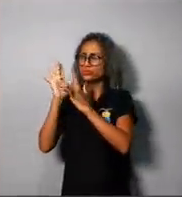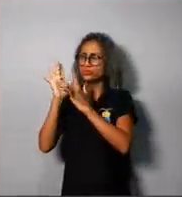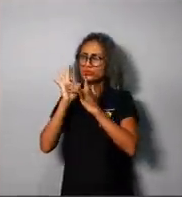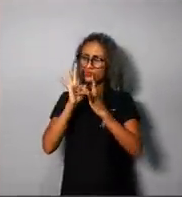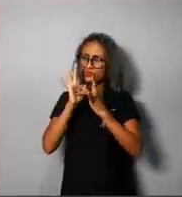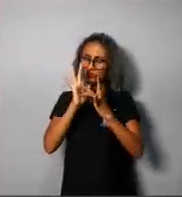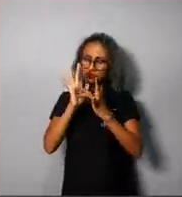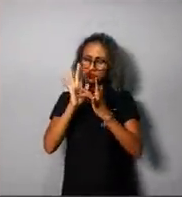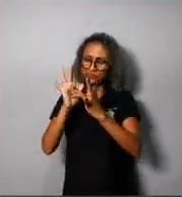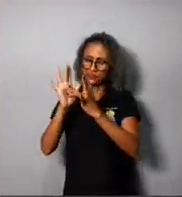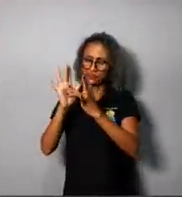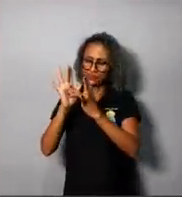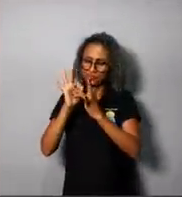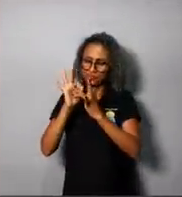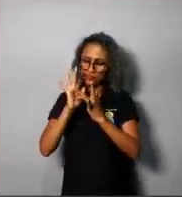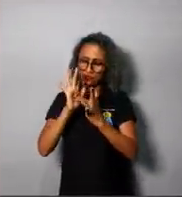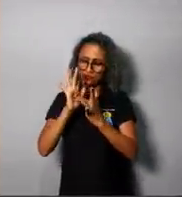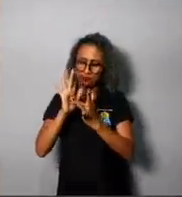Jesus.